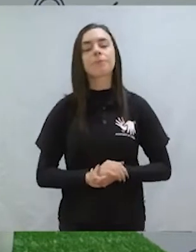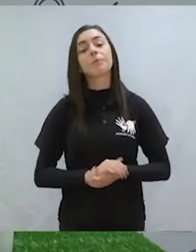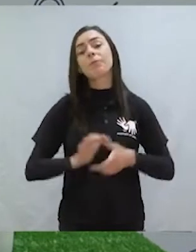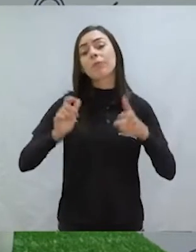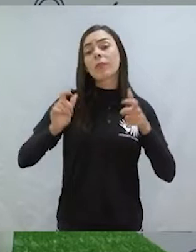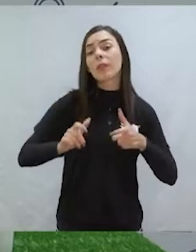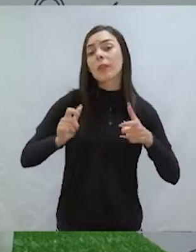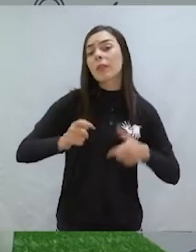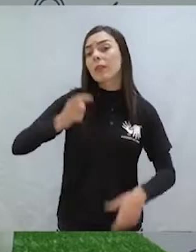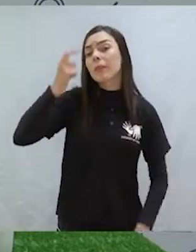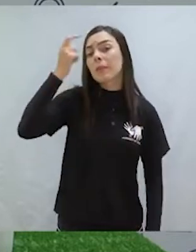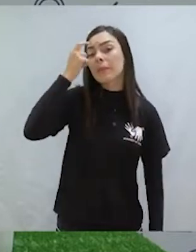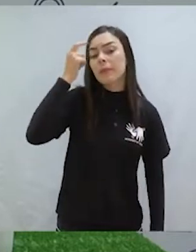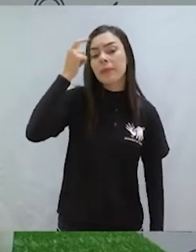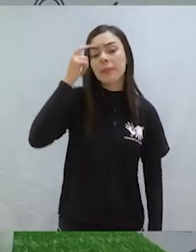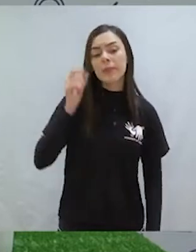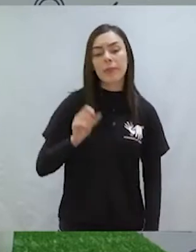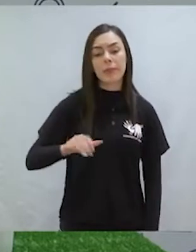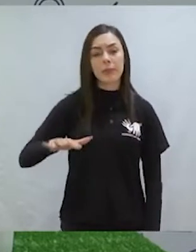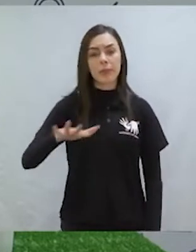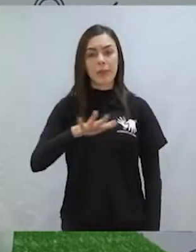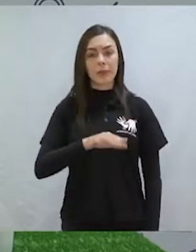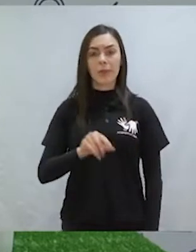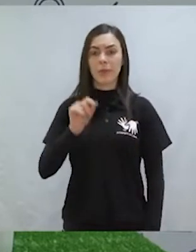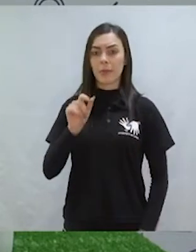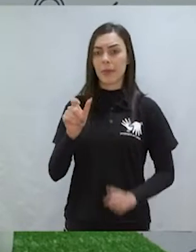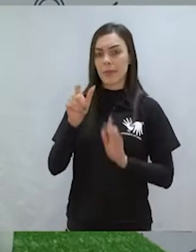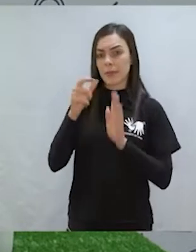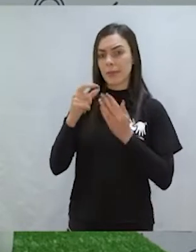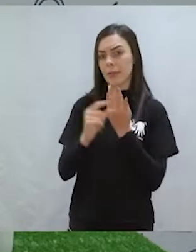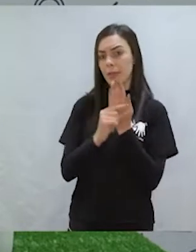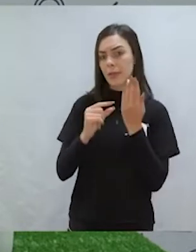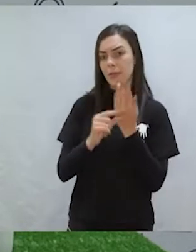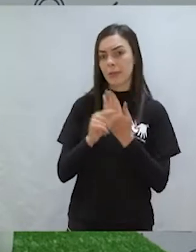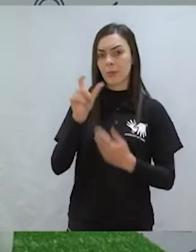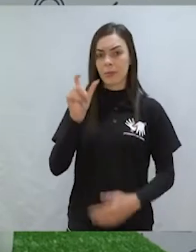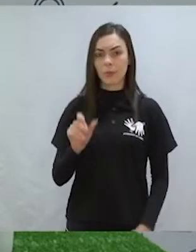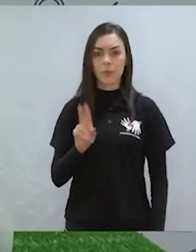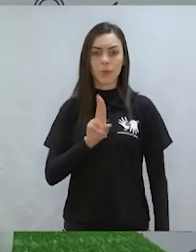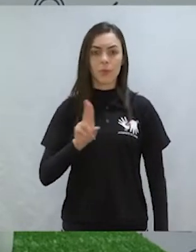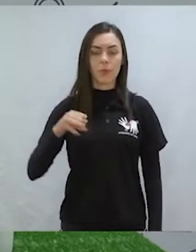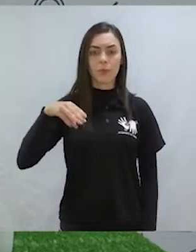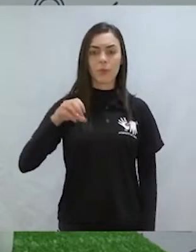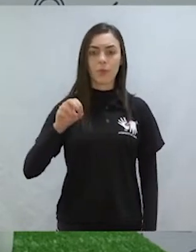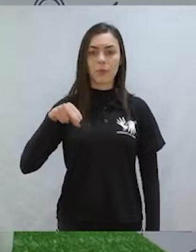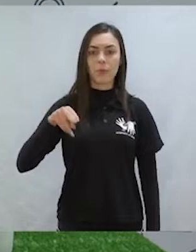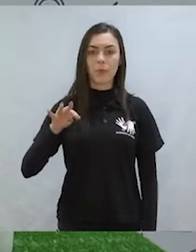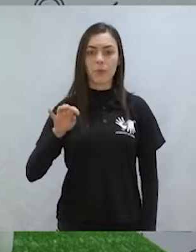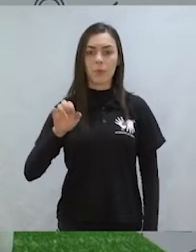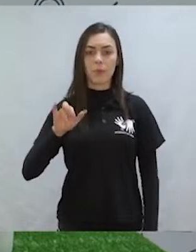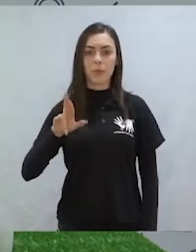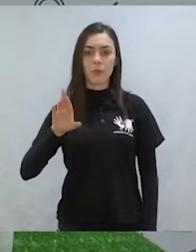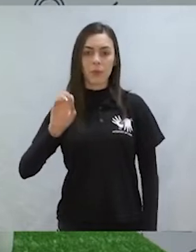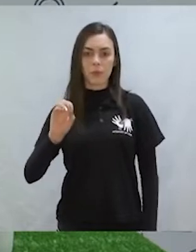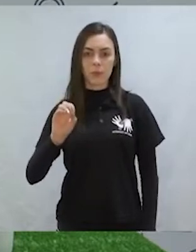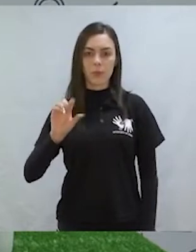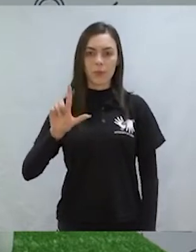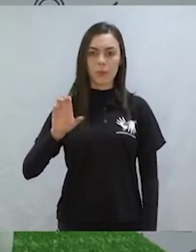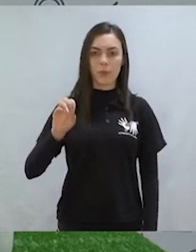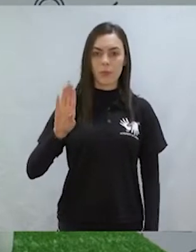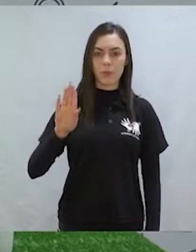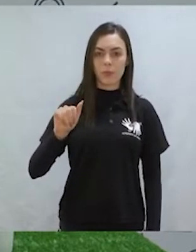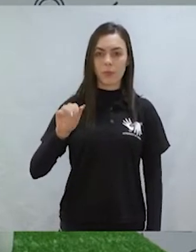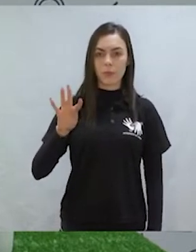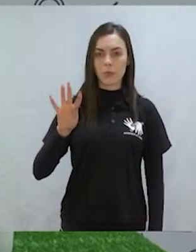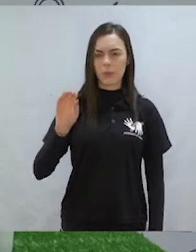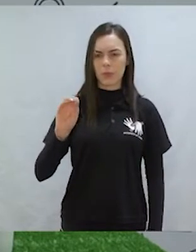foi pensado por esta pessoa que se chama Monteiro Lobato, ok? Aqui é só uma